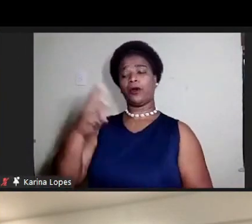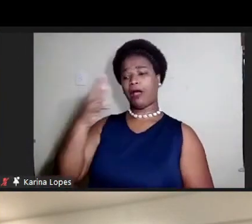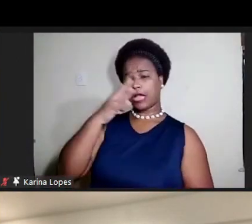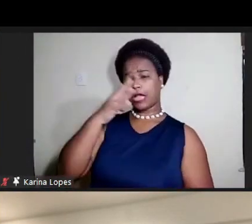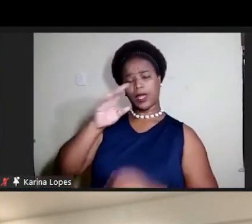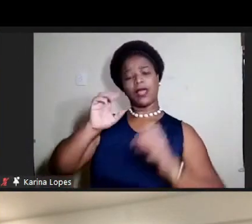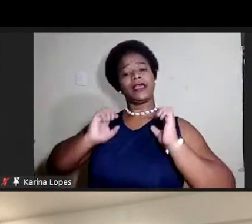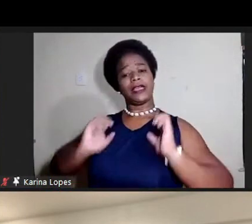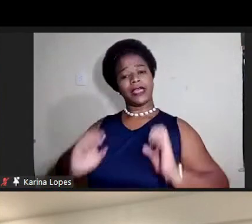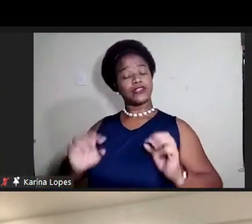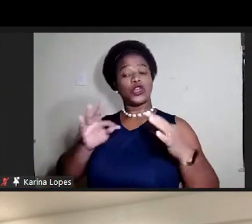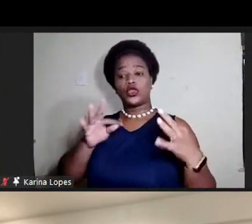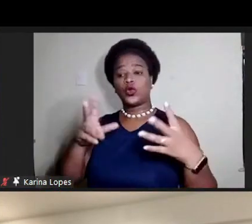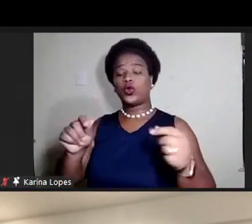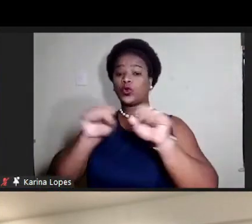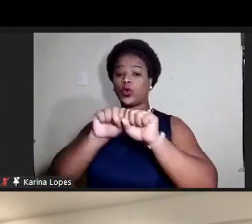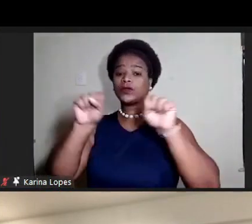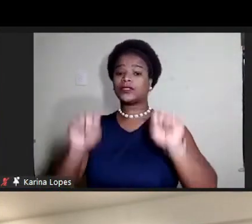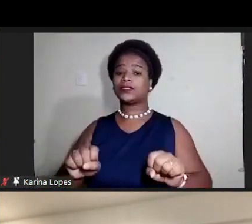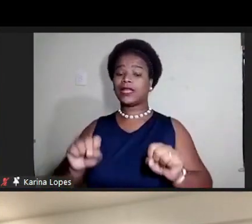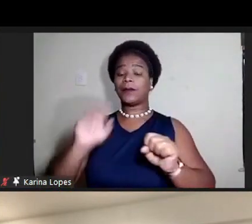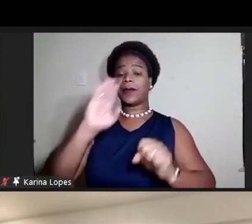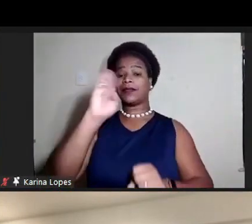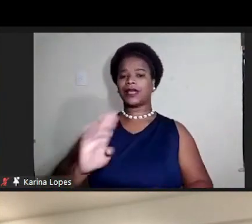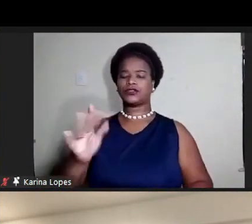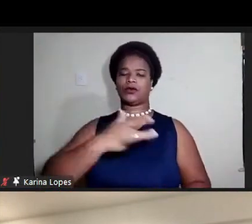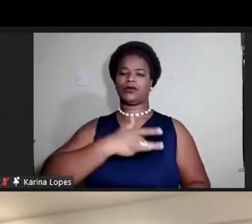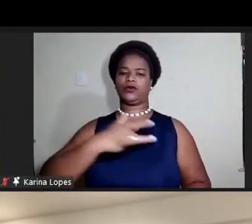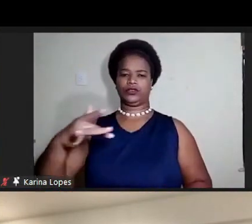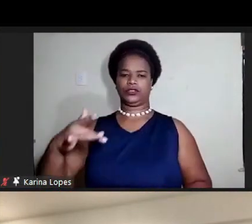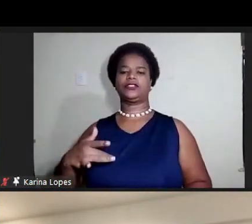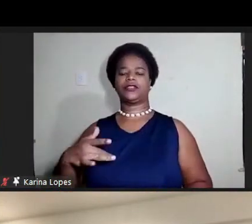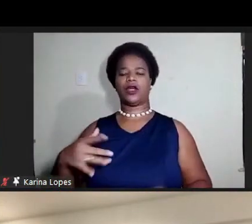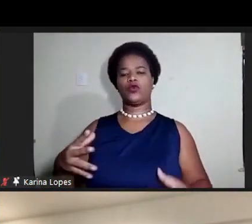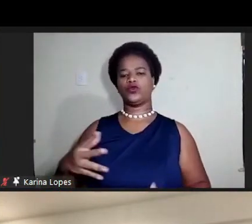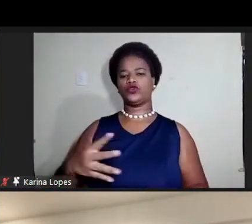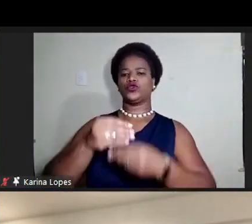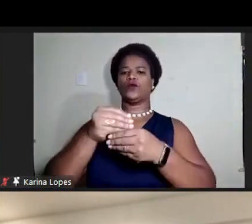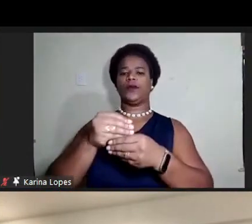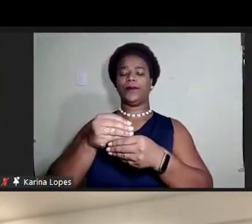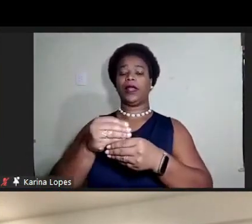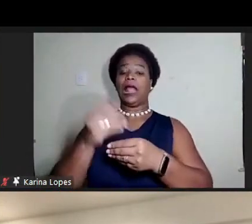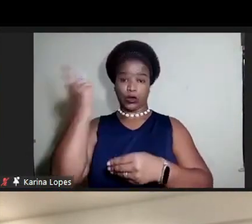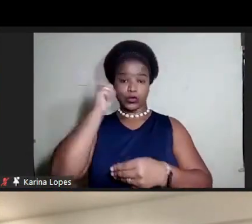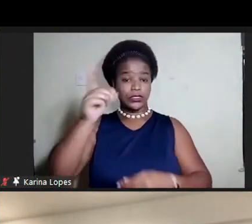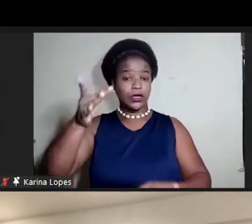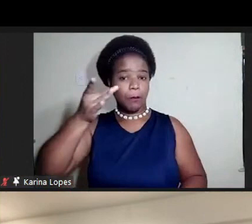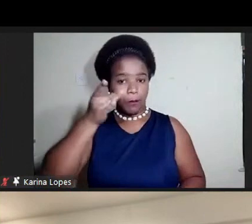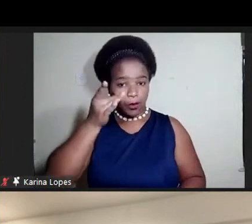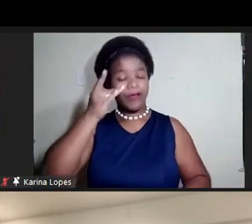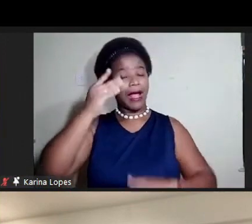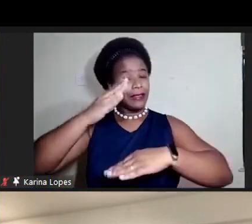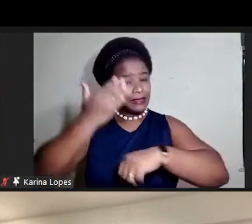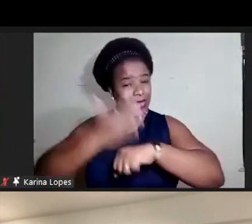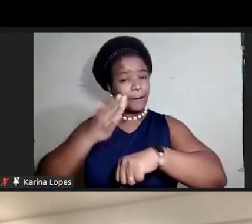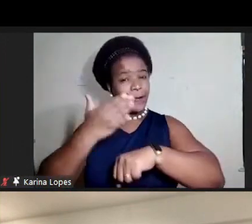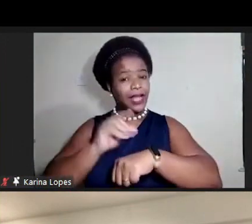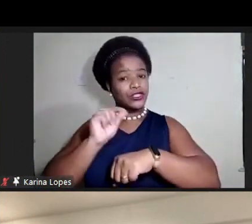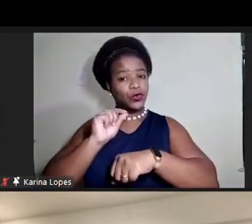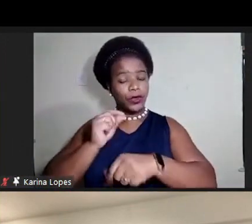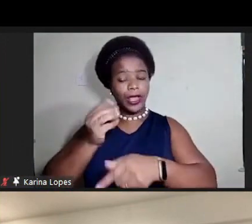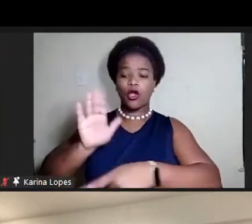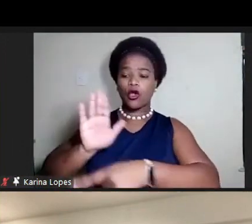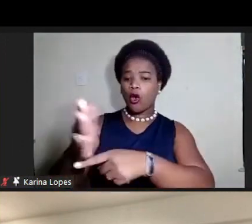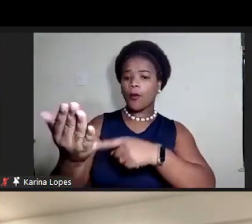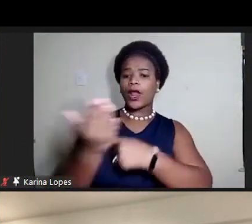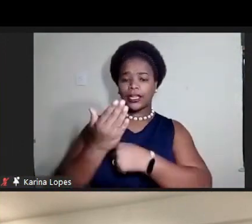Saúde Suplementar, ele atestou, na prática, a eficiência do cooperativismo. Líder